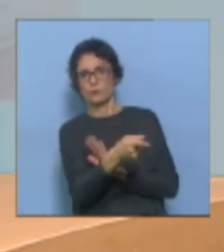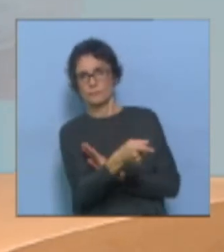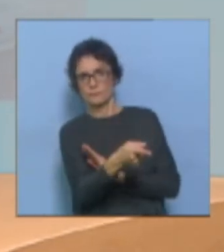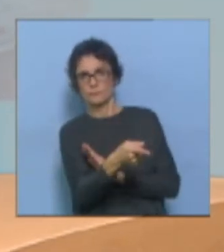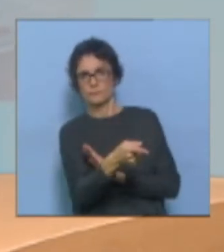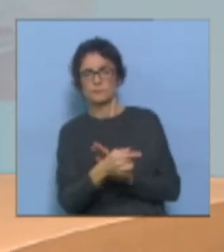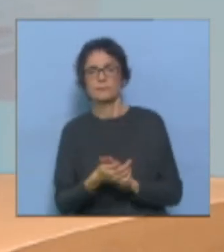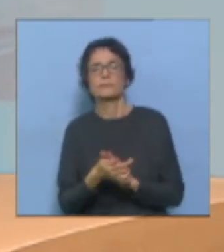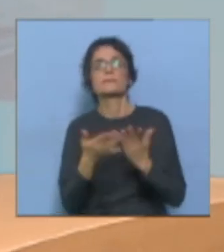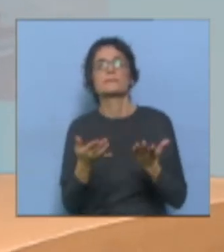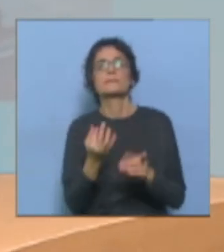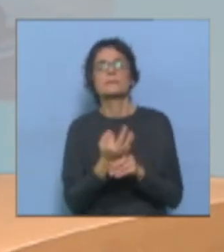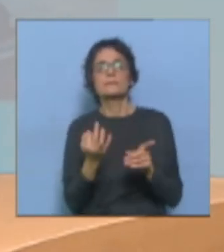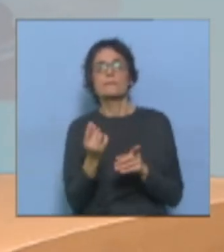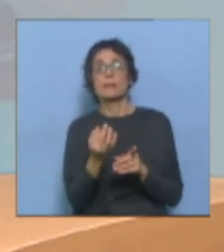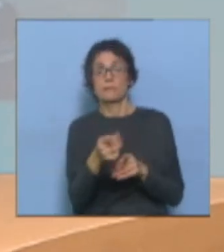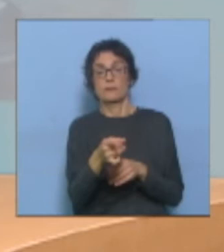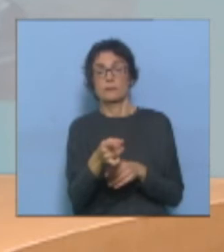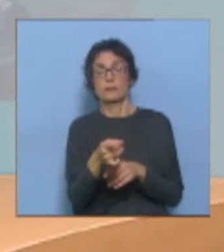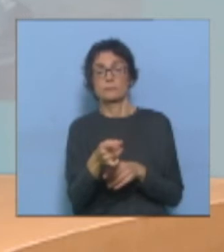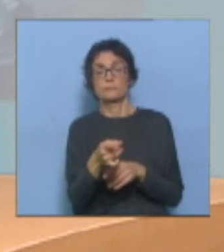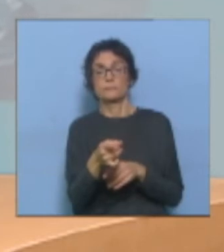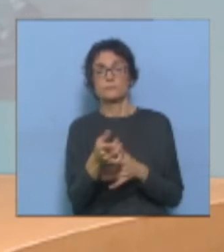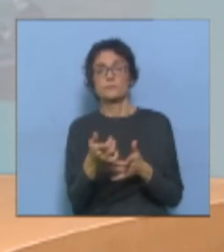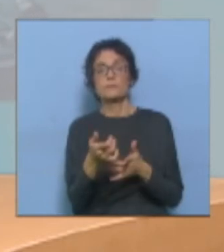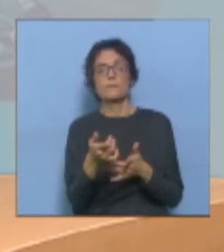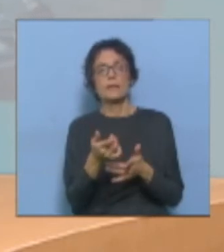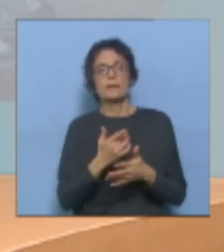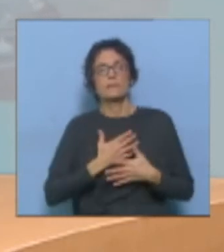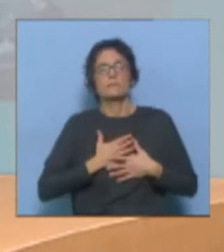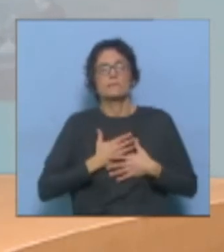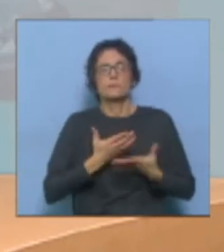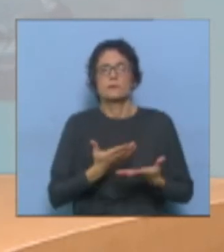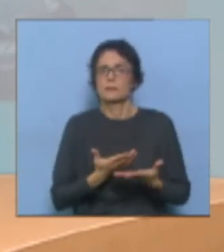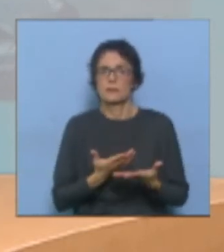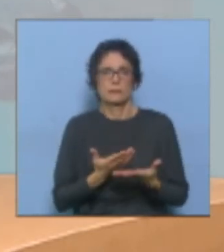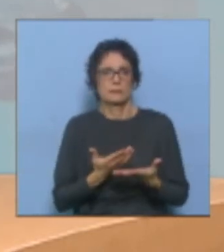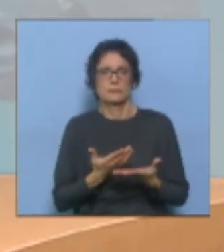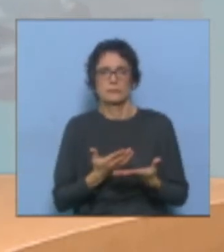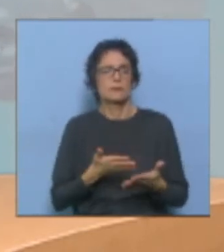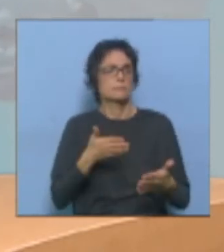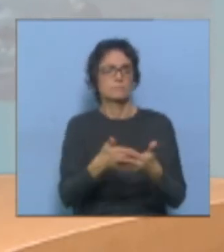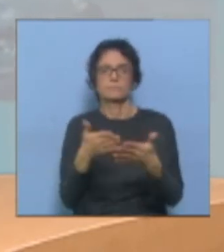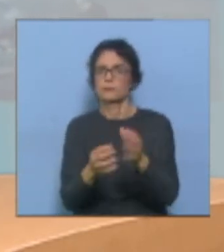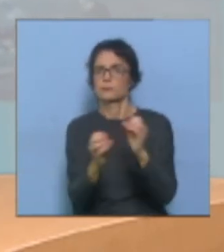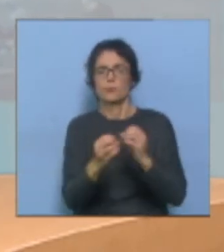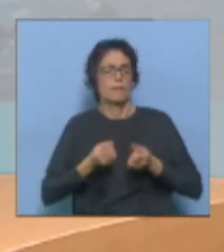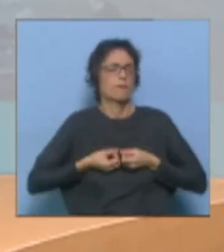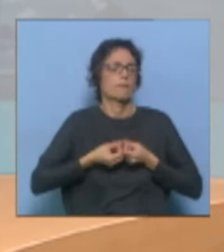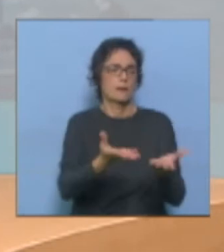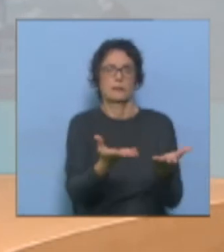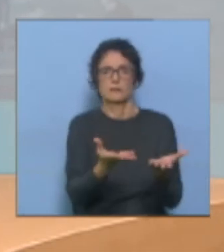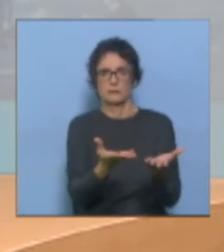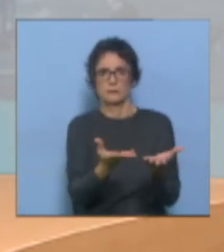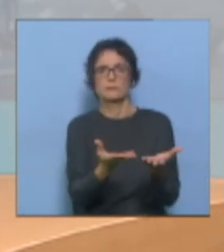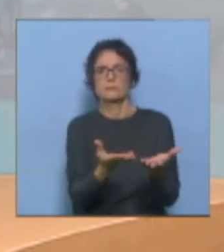que é caracterizador da missão é precisamente essa generosidade total, não é? De profunda da vida. Portanto,